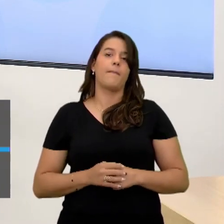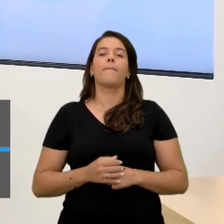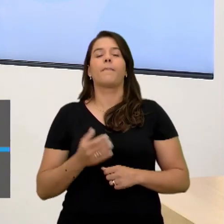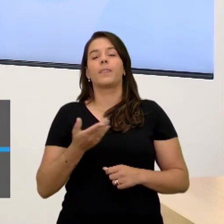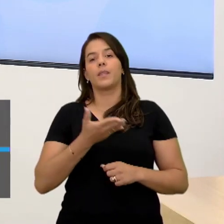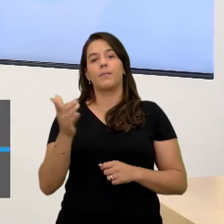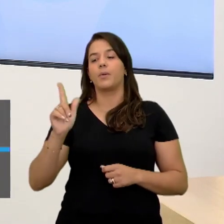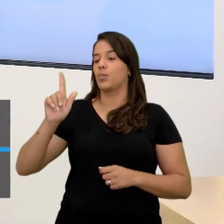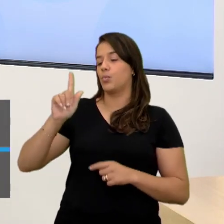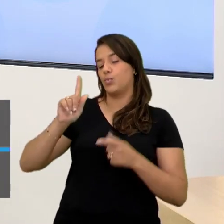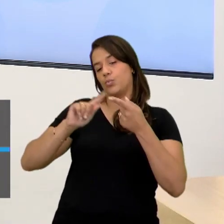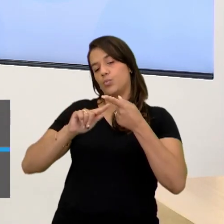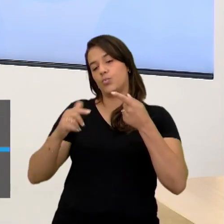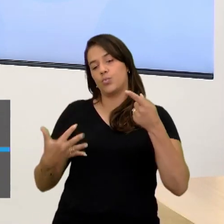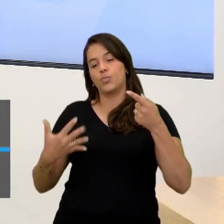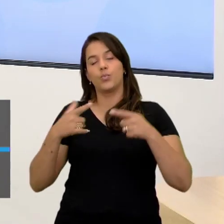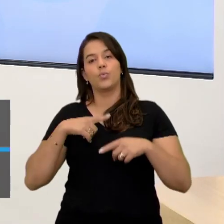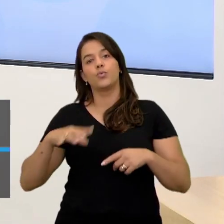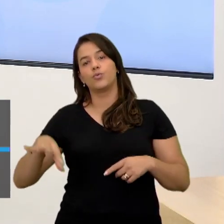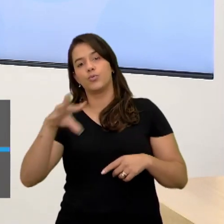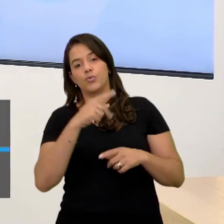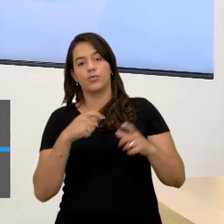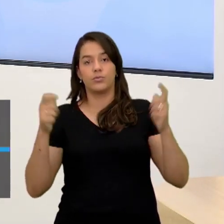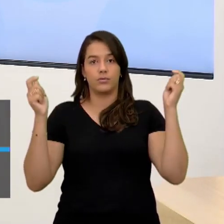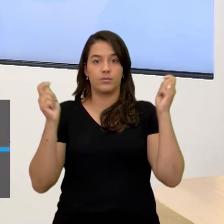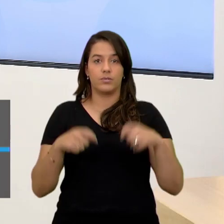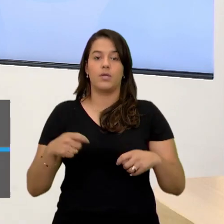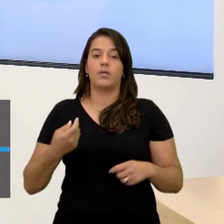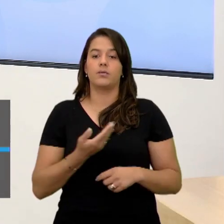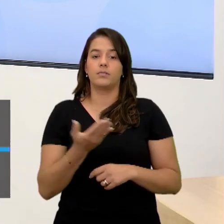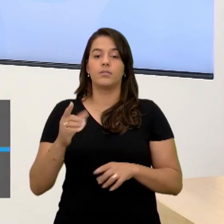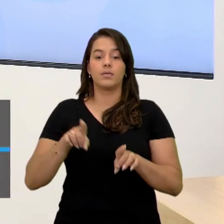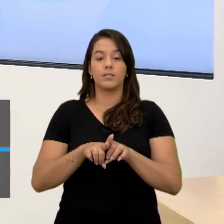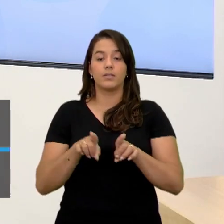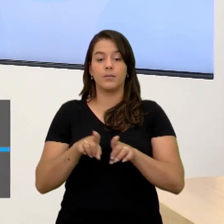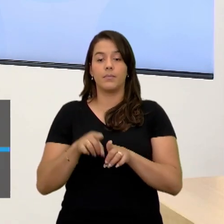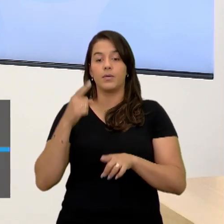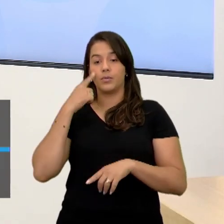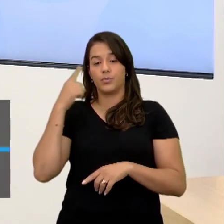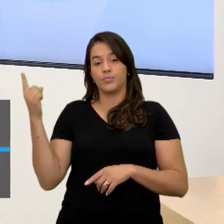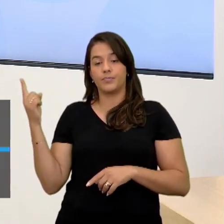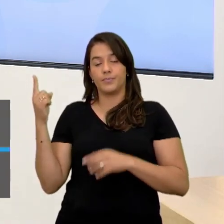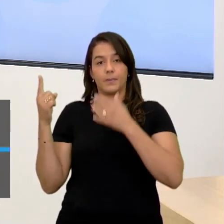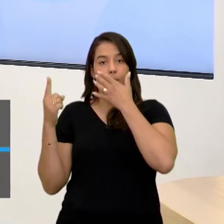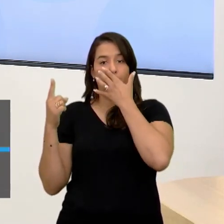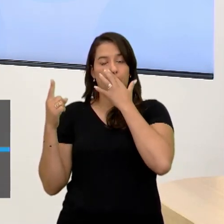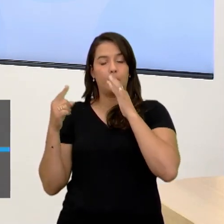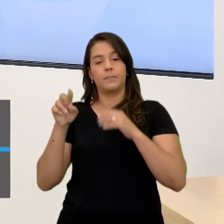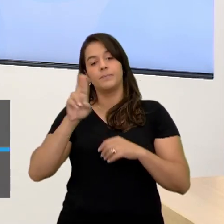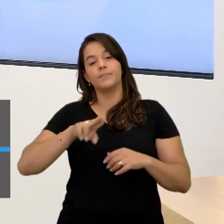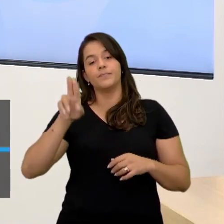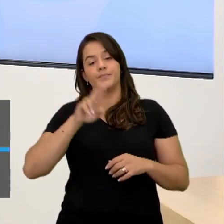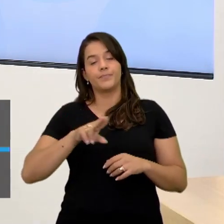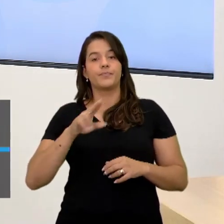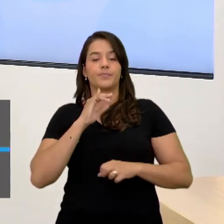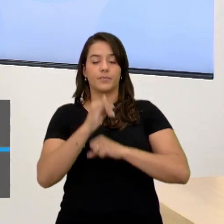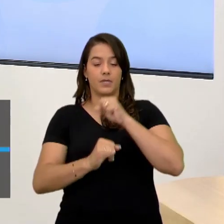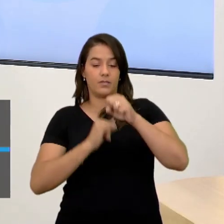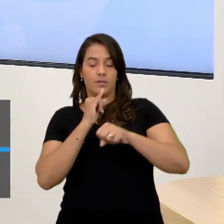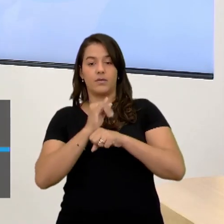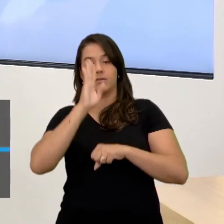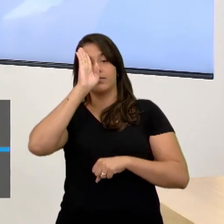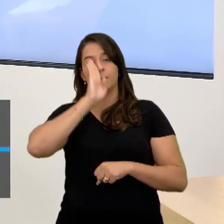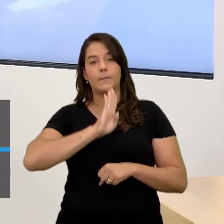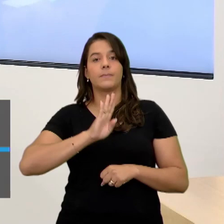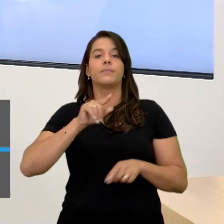Google Docs, você tem tudo isso aqui. O Google Docs tem um Word lá, que é um editor de texto, que você usa online, gratuito. Basta ter uma